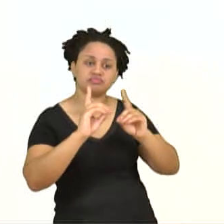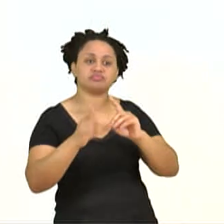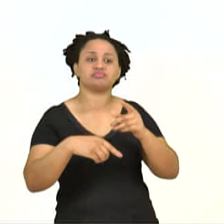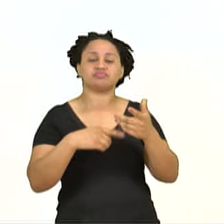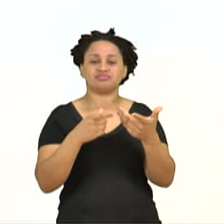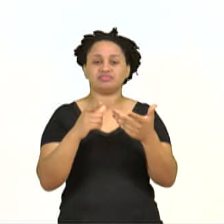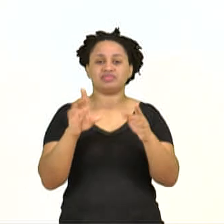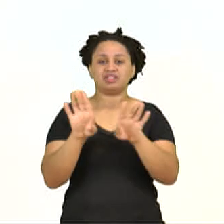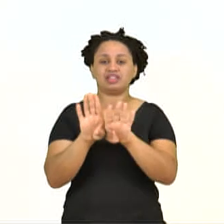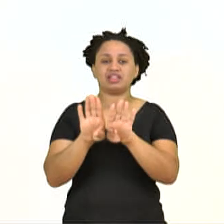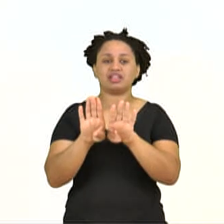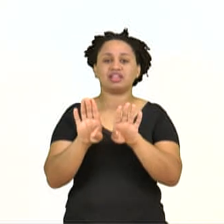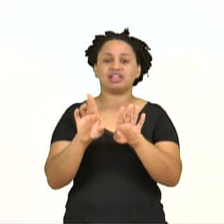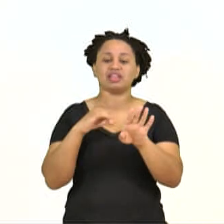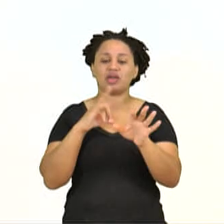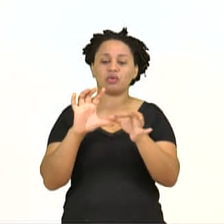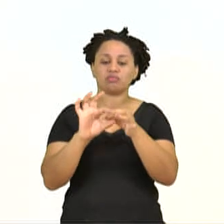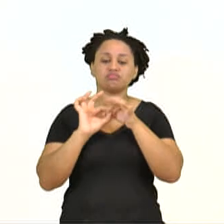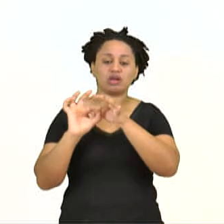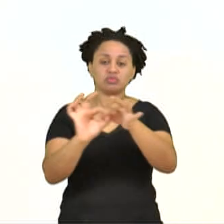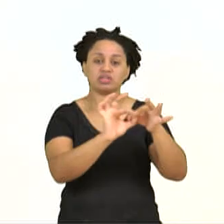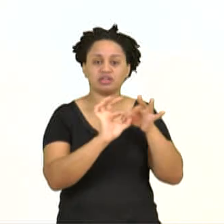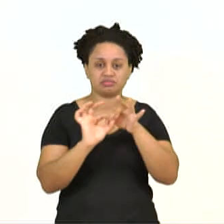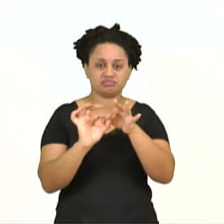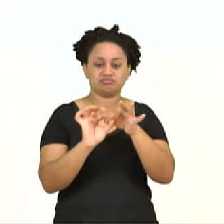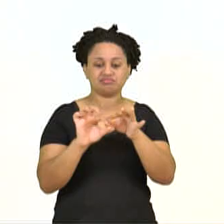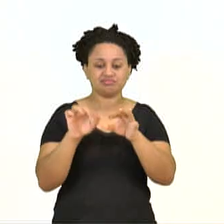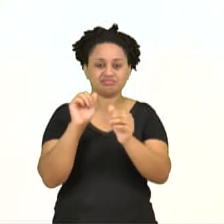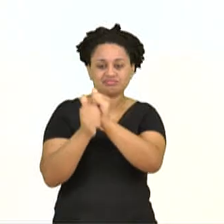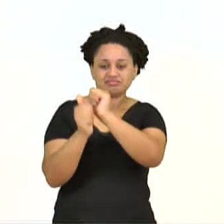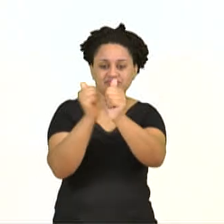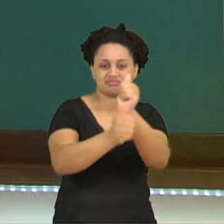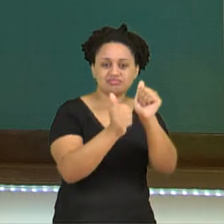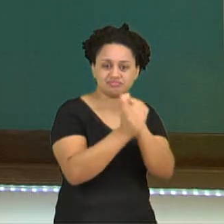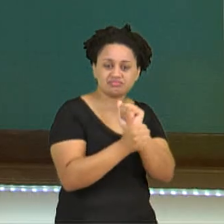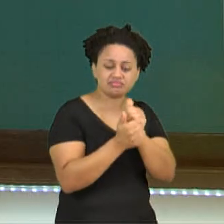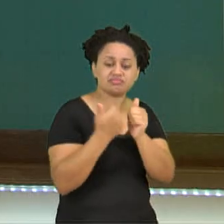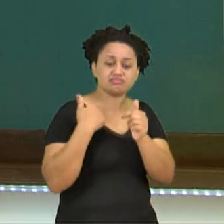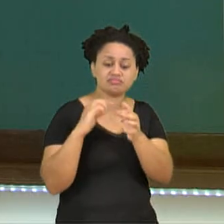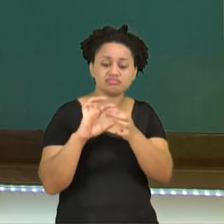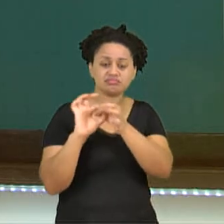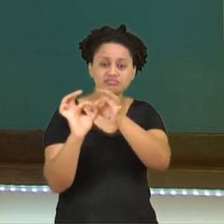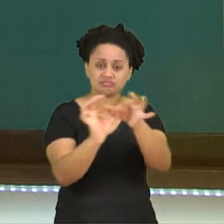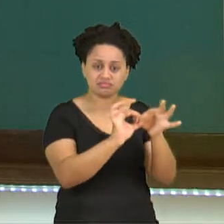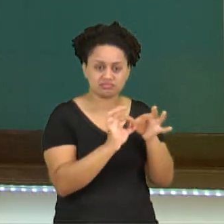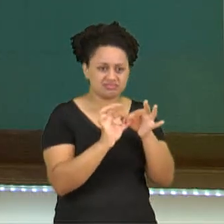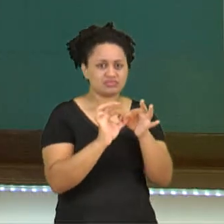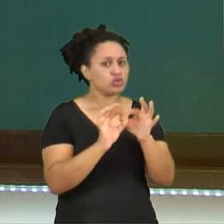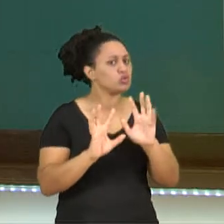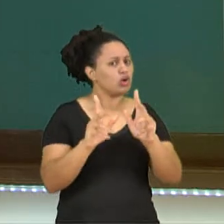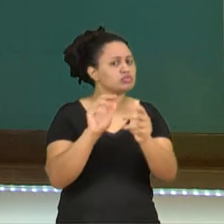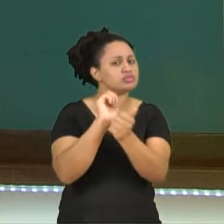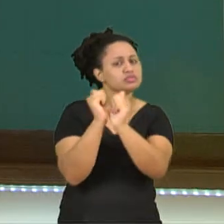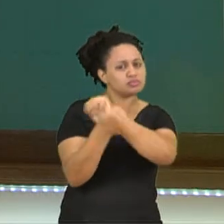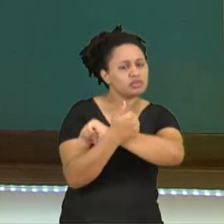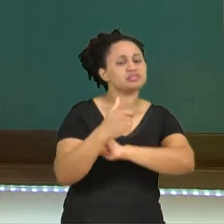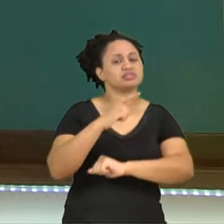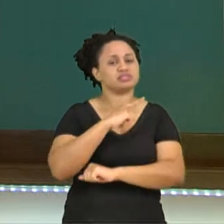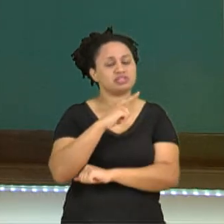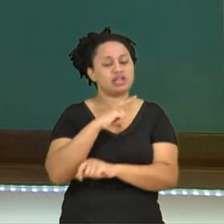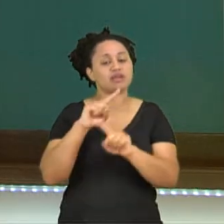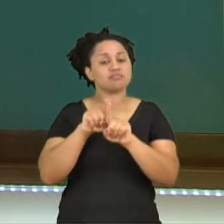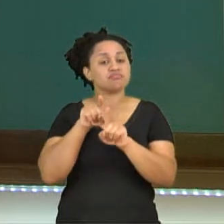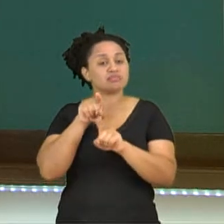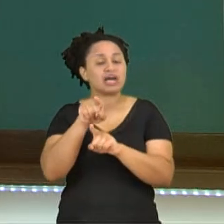existe a união entre os atletas, né, para que realizem, na realidade em todos os esportes existe essa união,